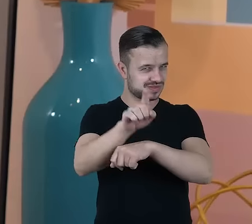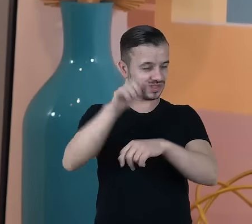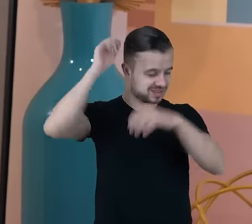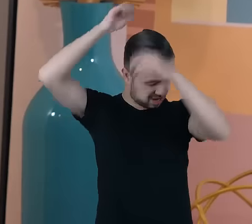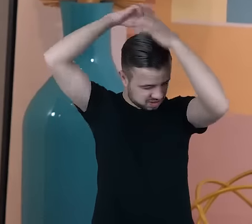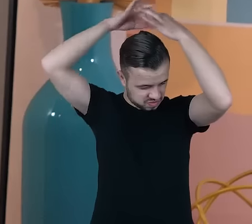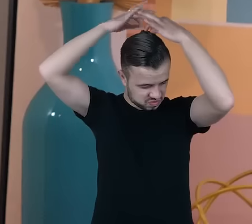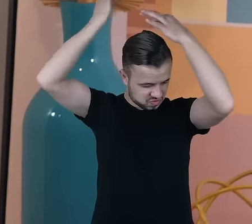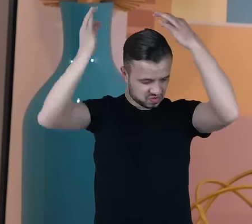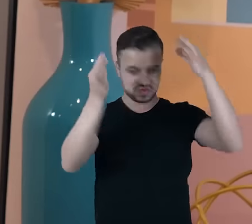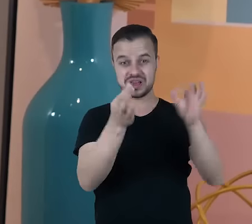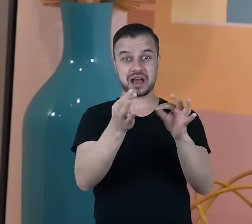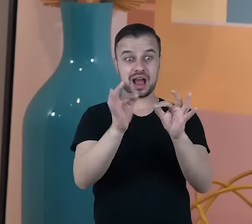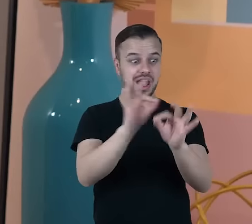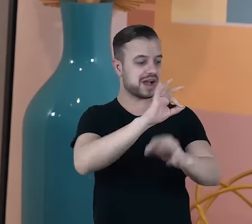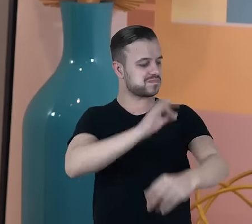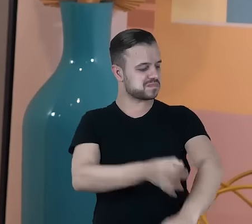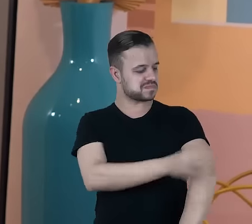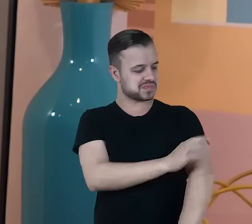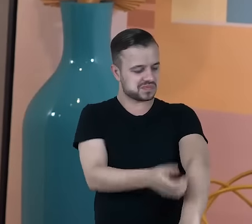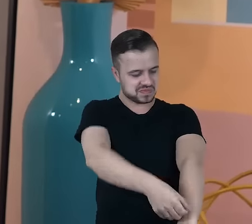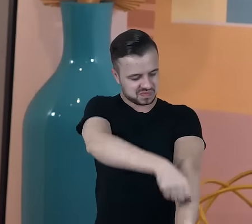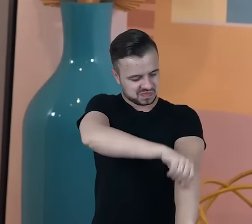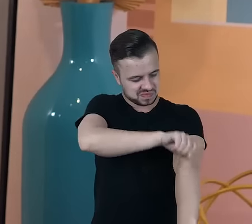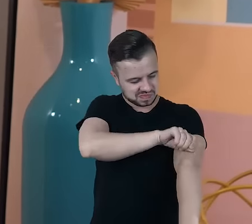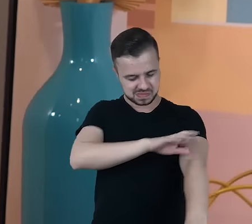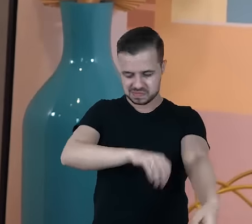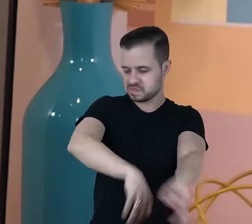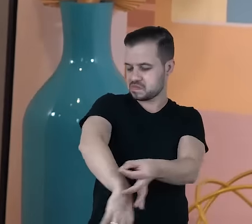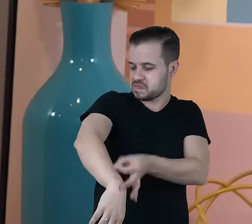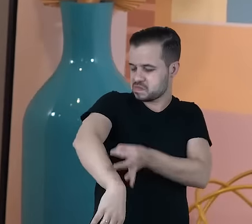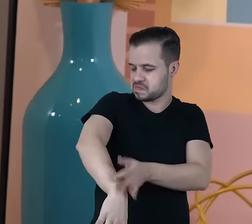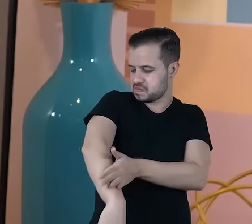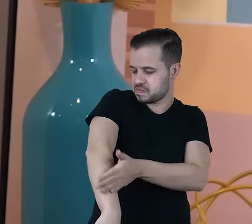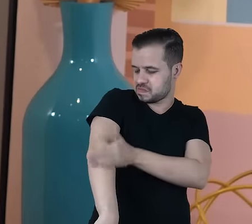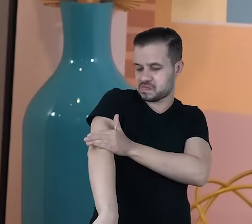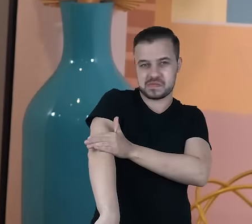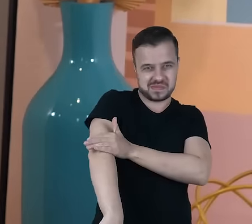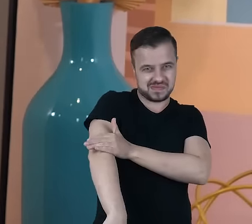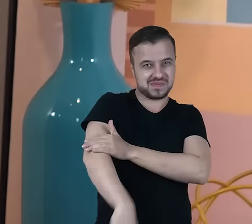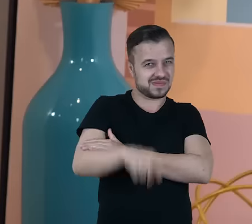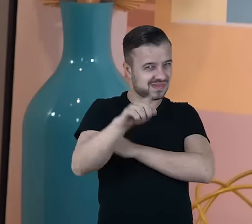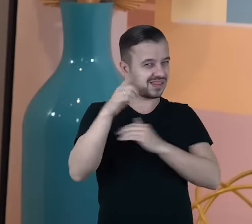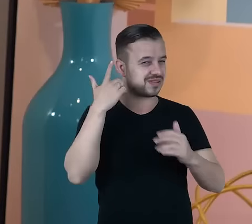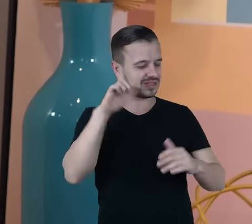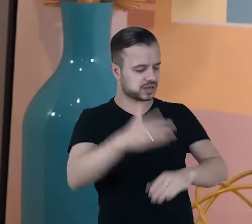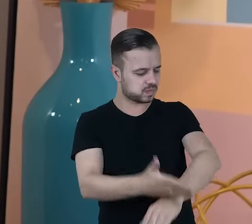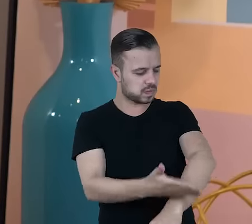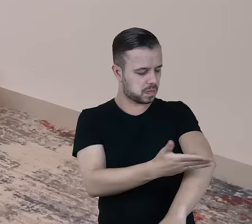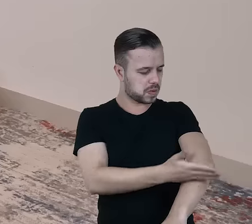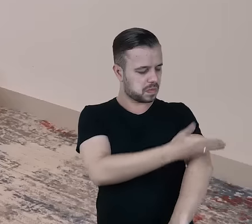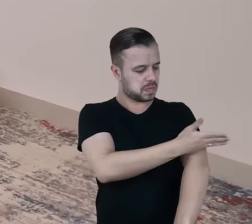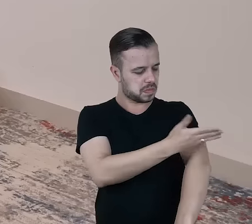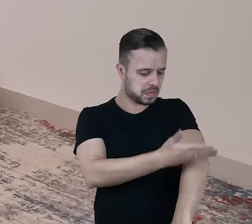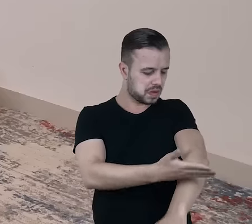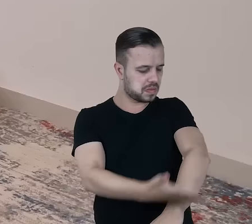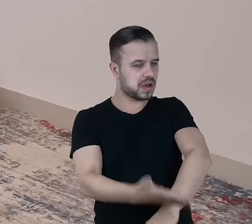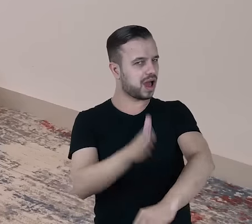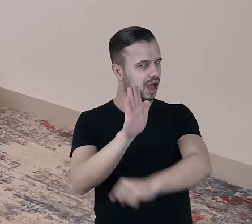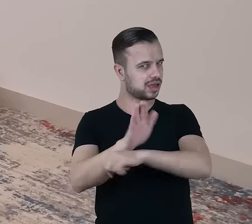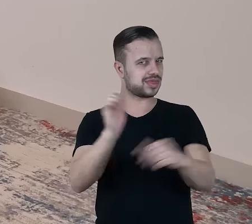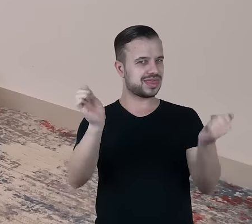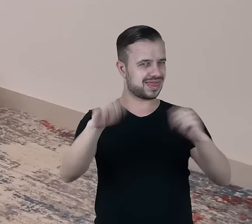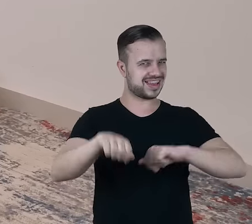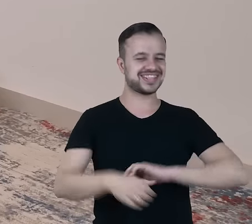colocar um elástico no punho e puxar a manga por cima dele, de modo que ela fique arremangada e você até consegue controlar